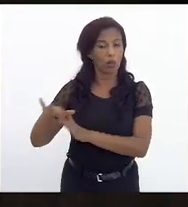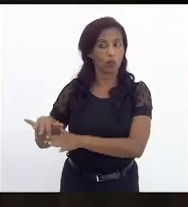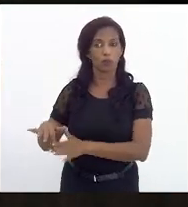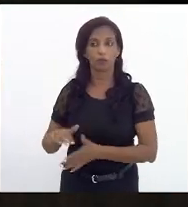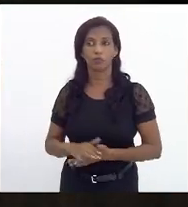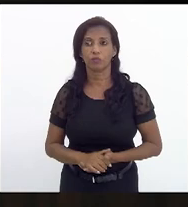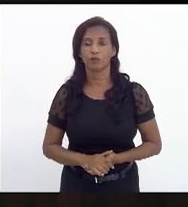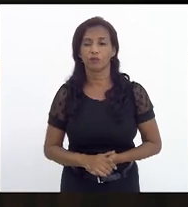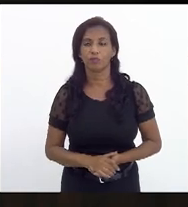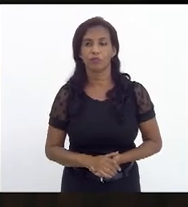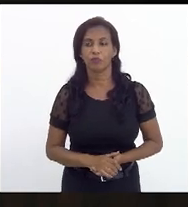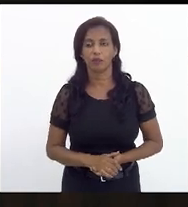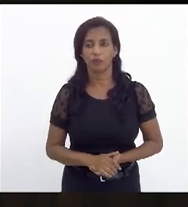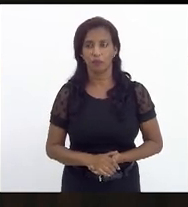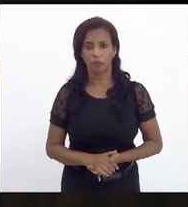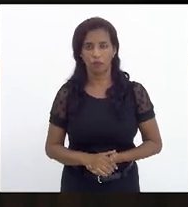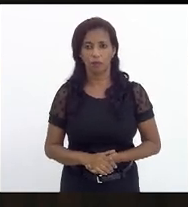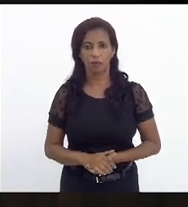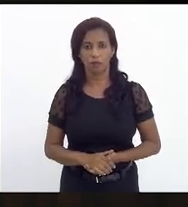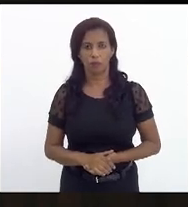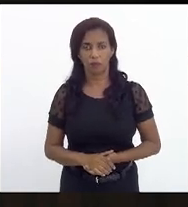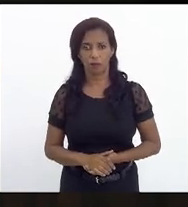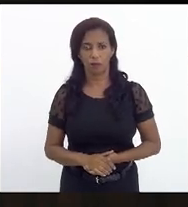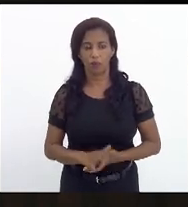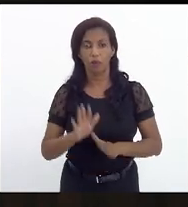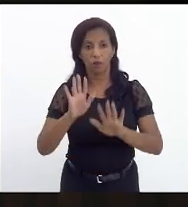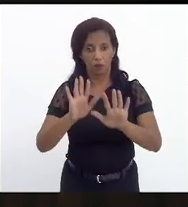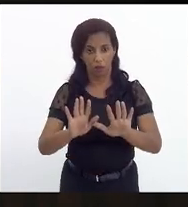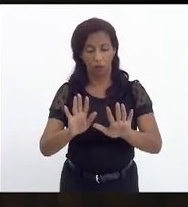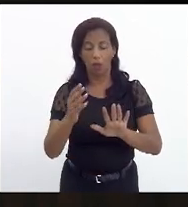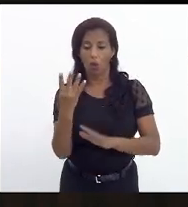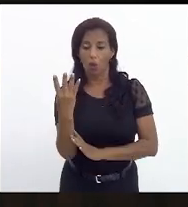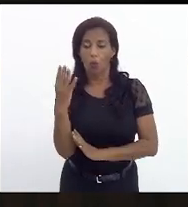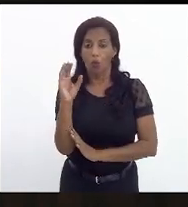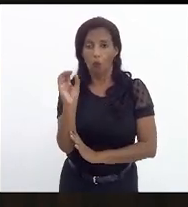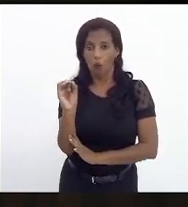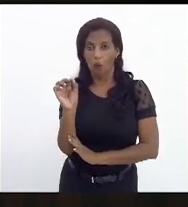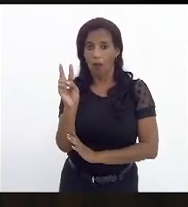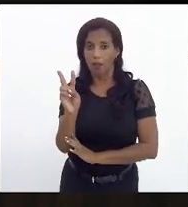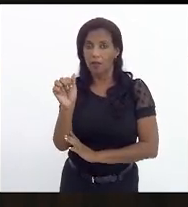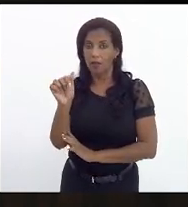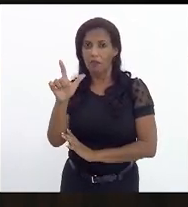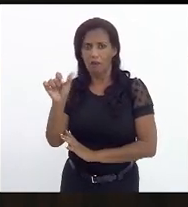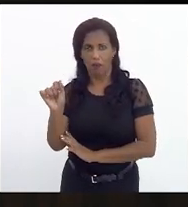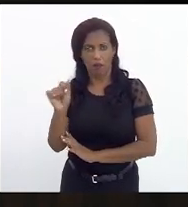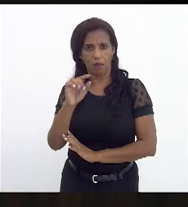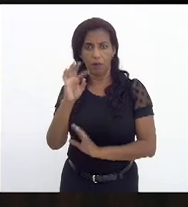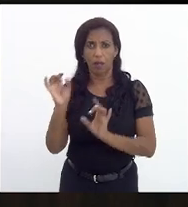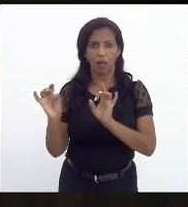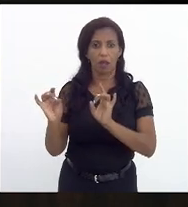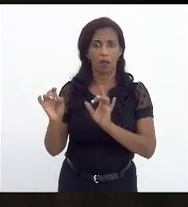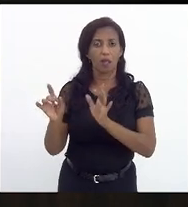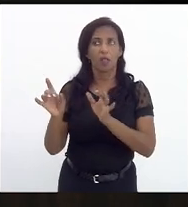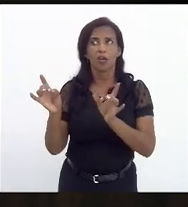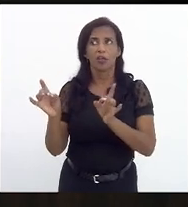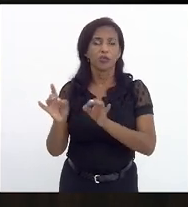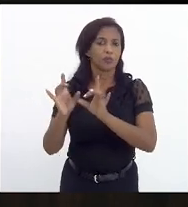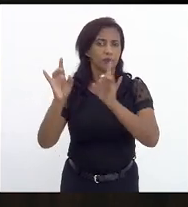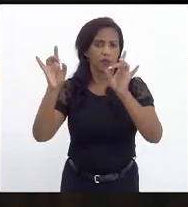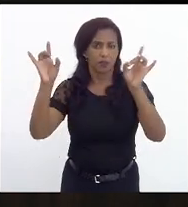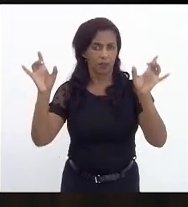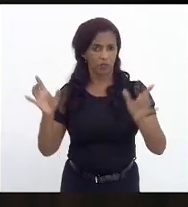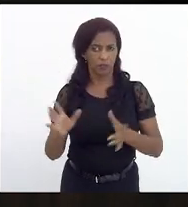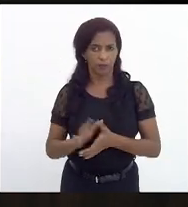concurso, não. De novo, Luiz, a gente faz por hipótese. A gente faz 40 vagas para o especialista legislativo, que está ali o nome. A gente chama os